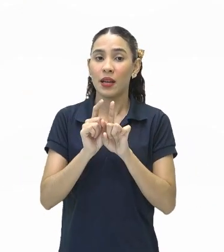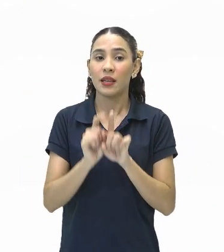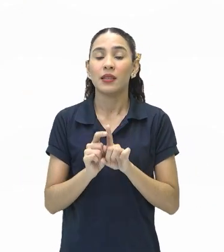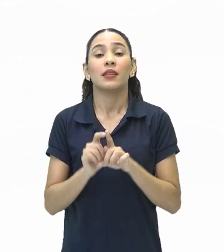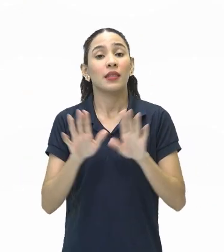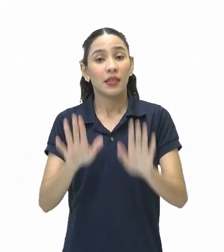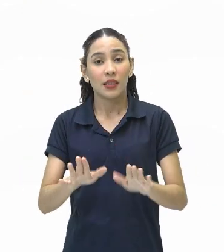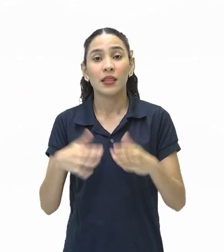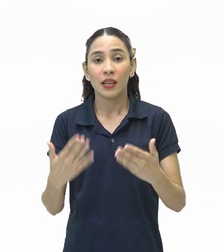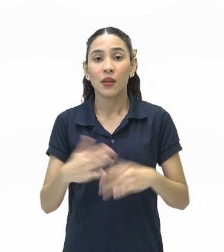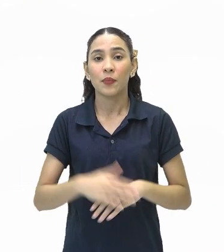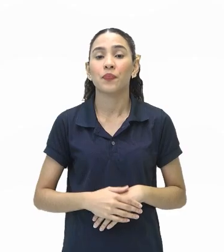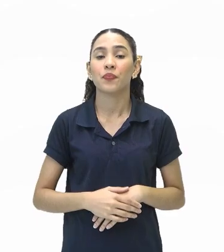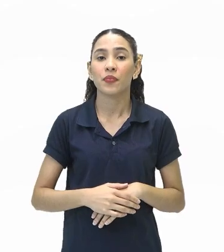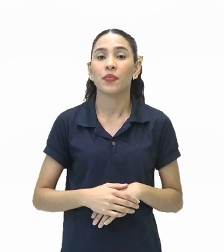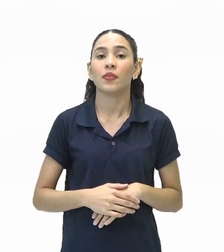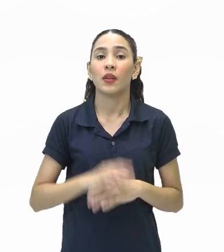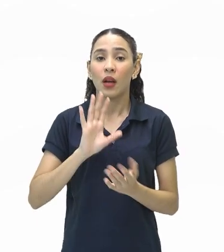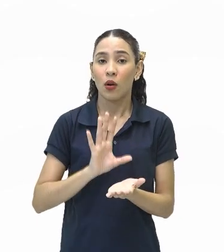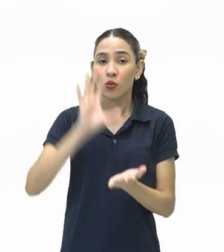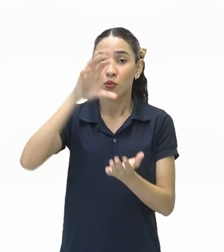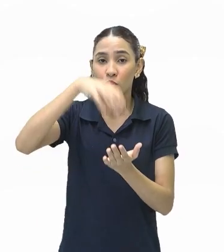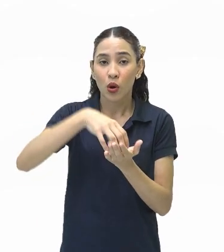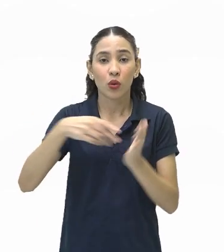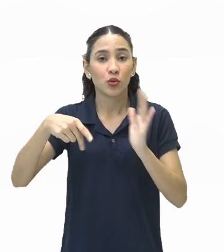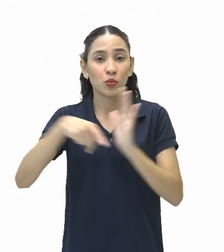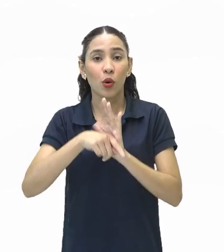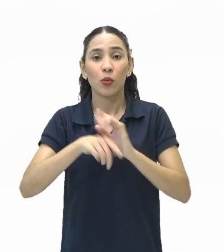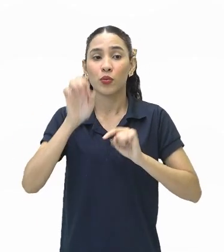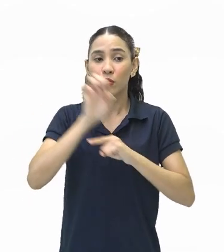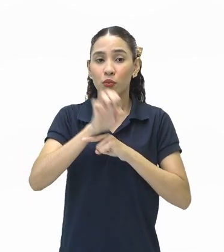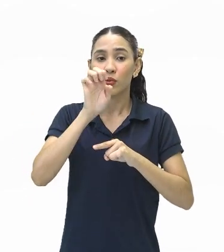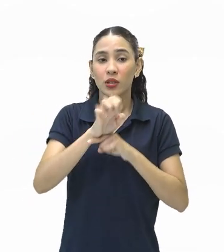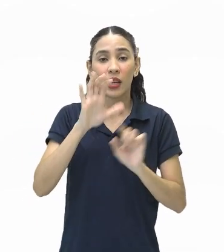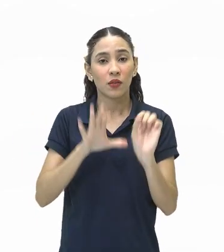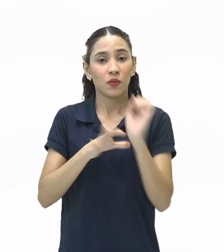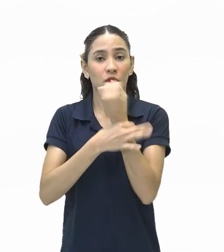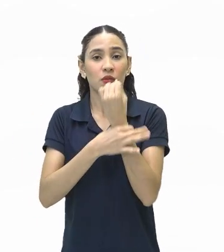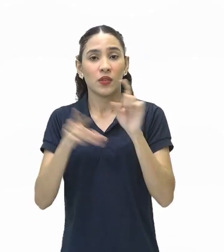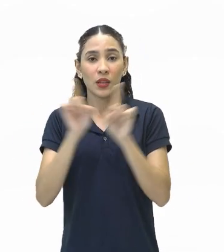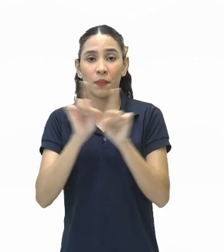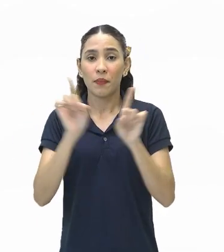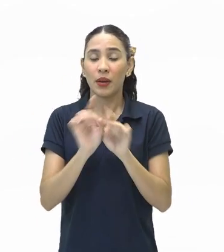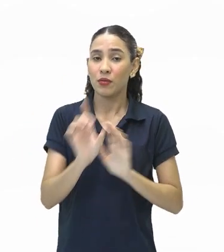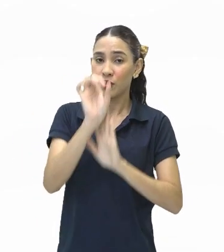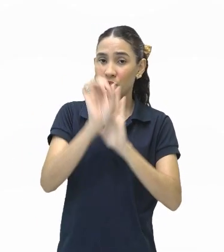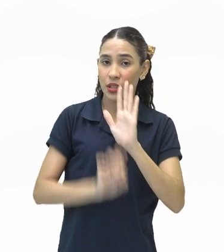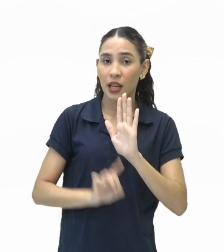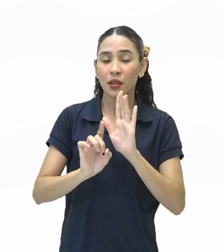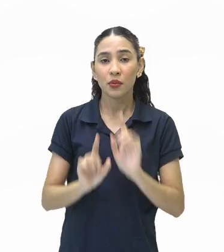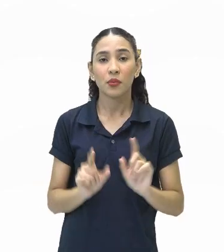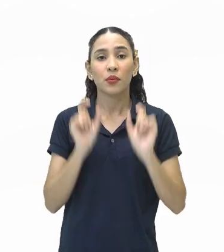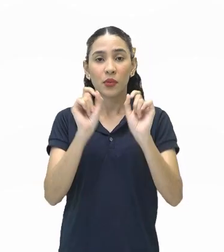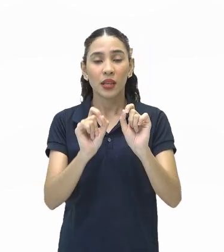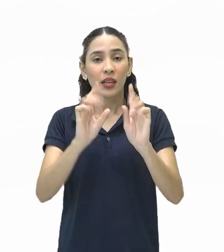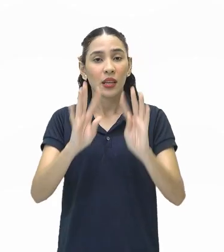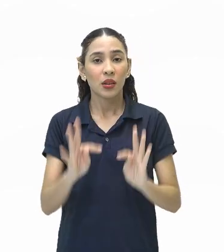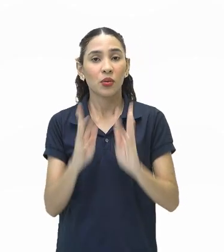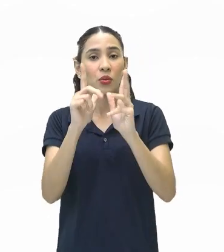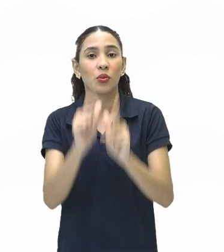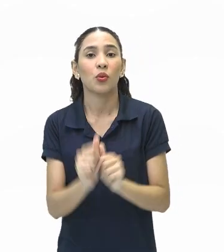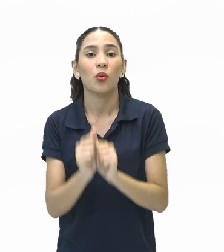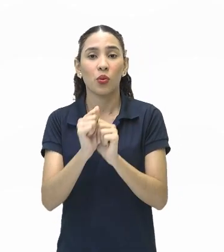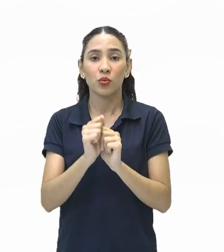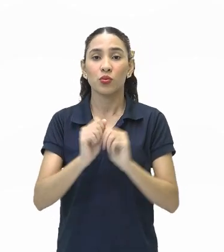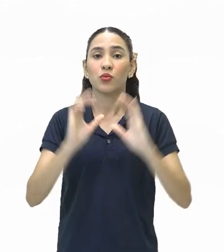Cabe, então, aos órgãos estatais garantir esse direito para todos